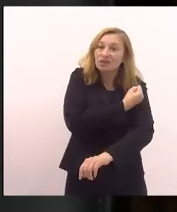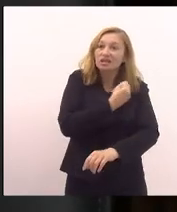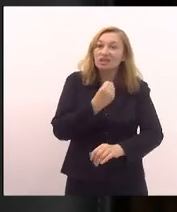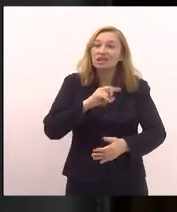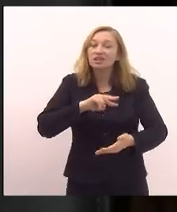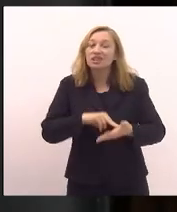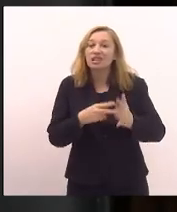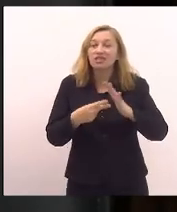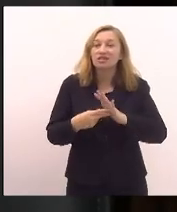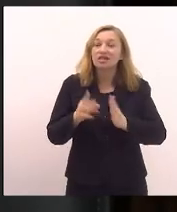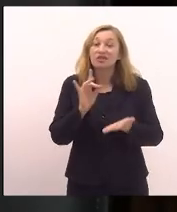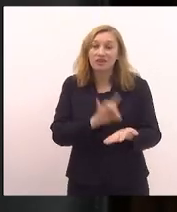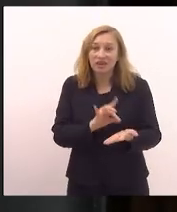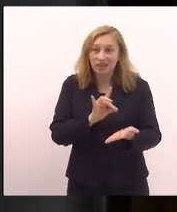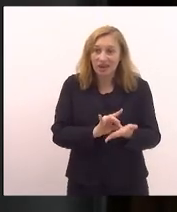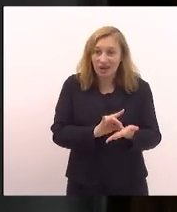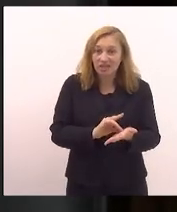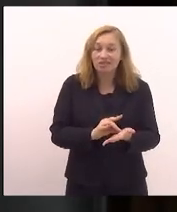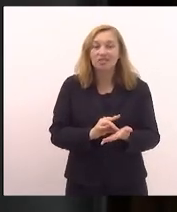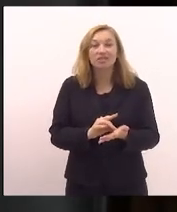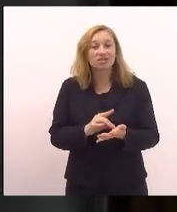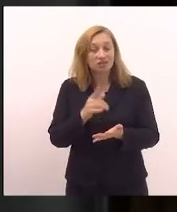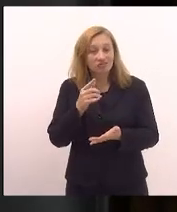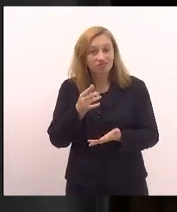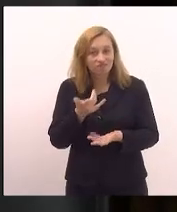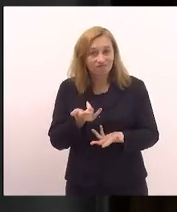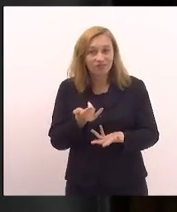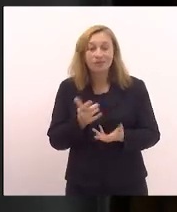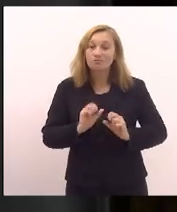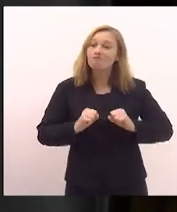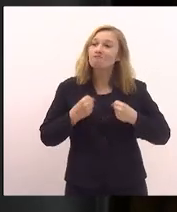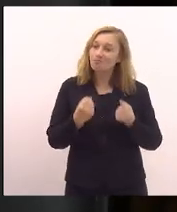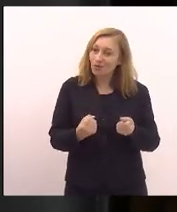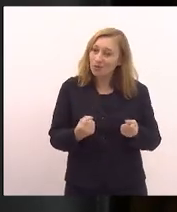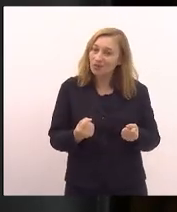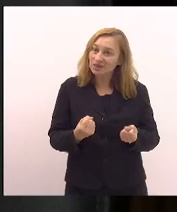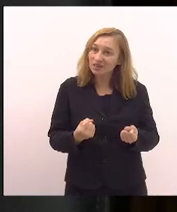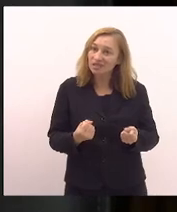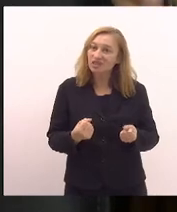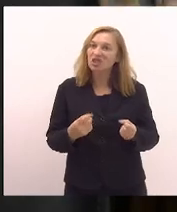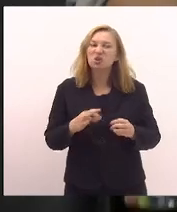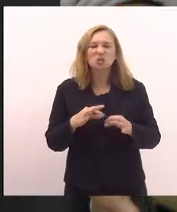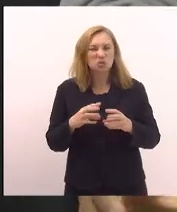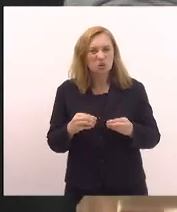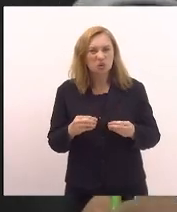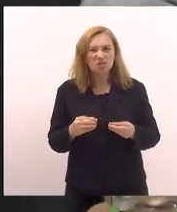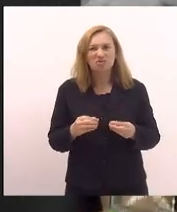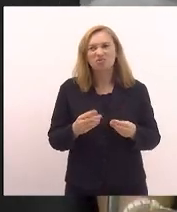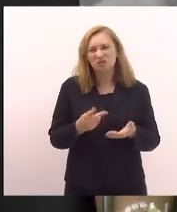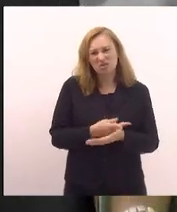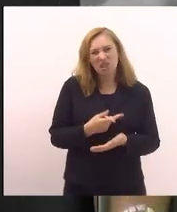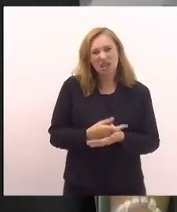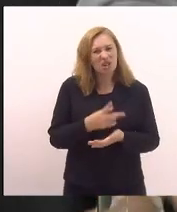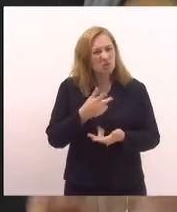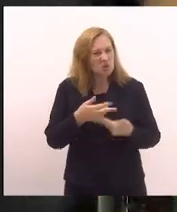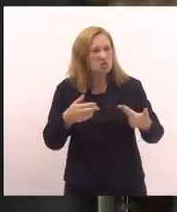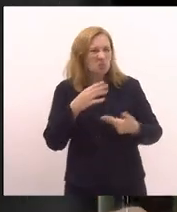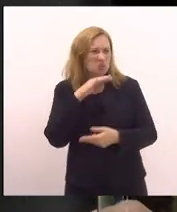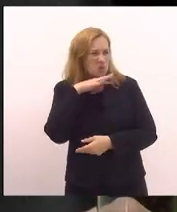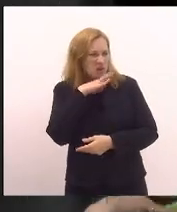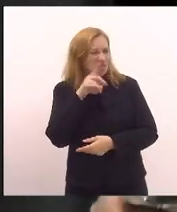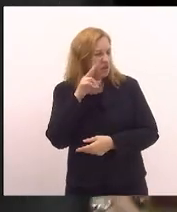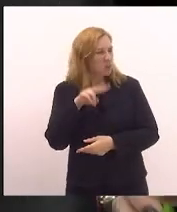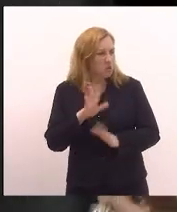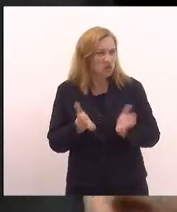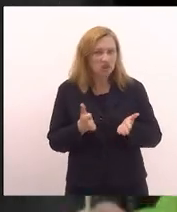sinônimo de verdade, de justeza, de princípios, de fortaleza, diante de tantas vicissitudes, né, e tanta coisa ruim que a gente vê